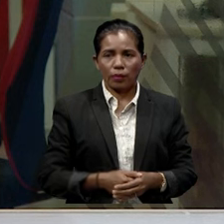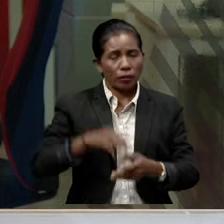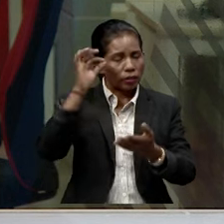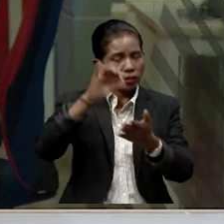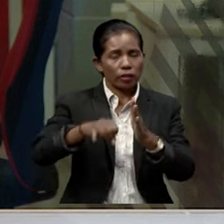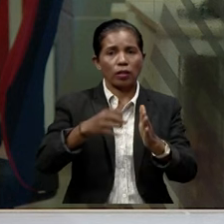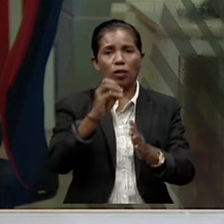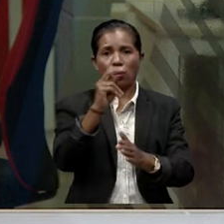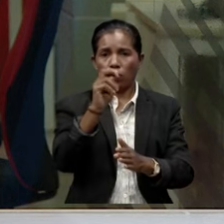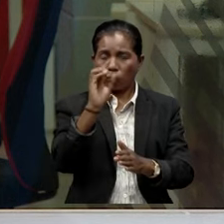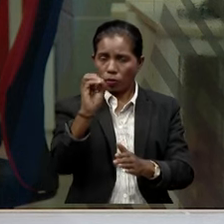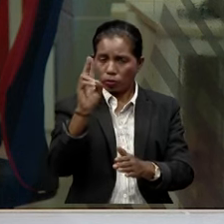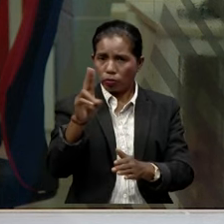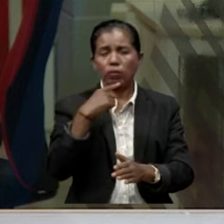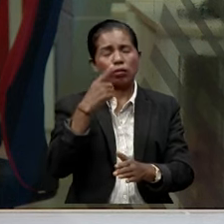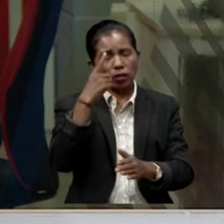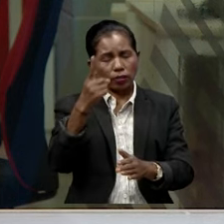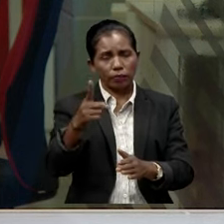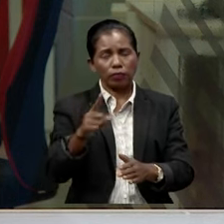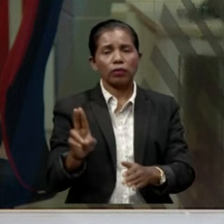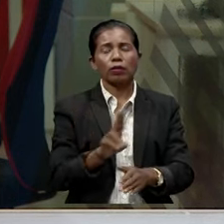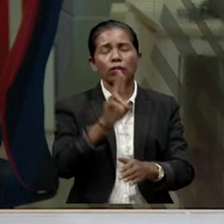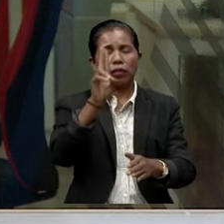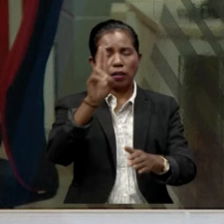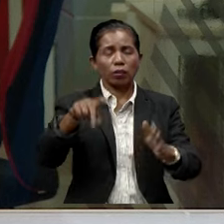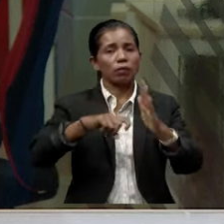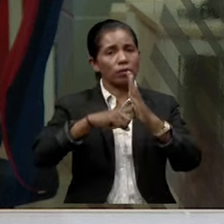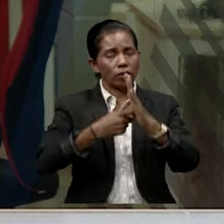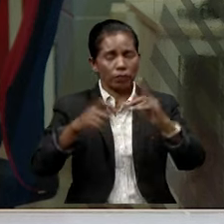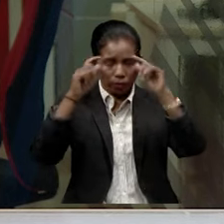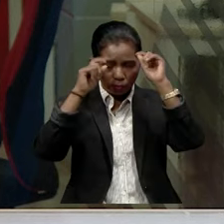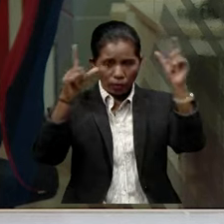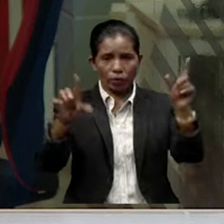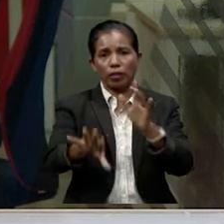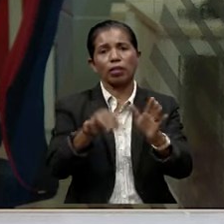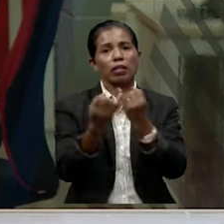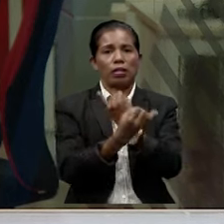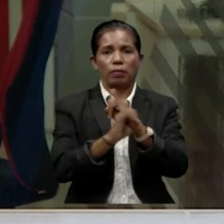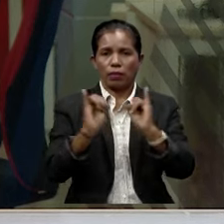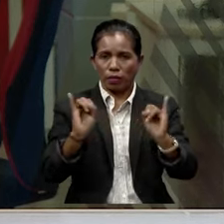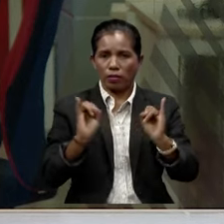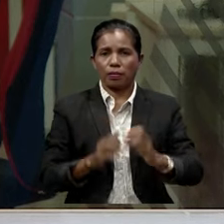Secretário-Geral ONU António Guterres considera a unidade de Maxave e Timor-Leste o de retan independência.